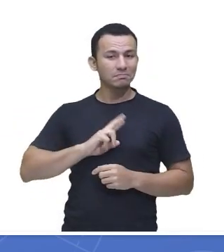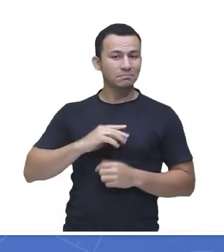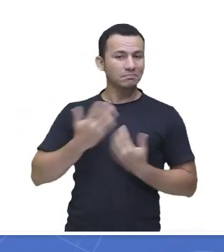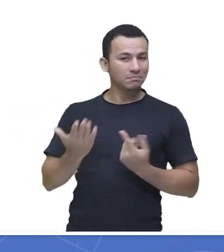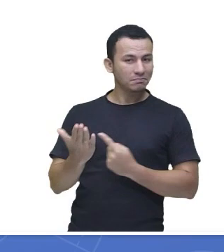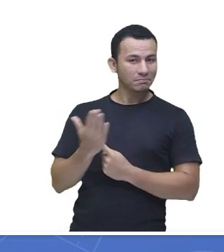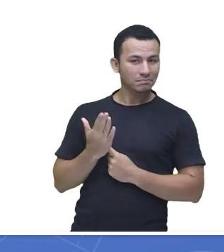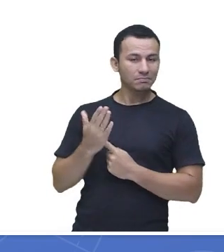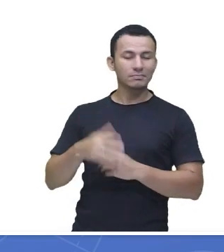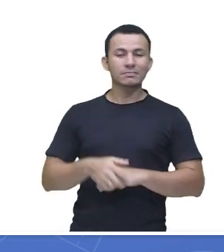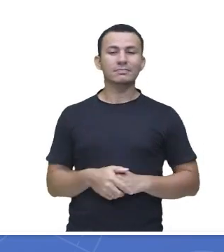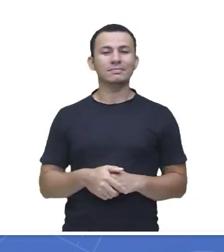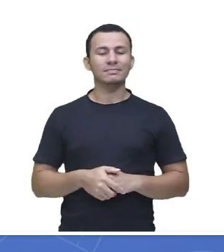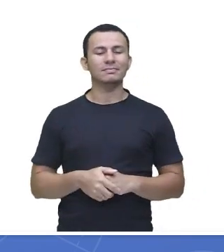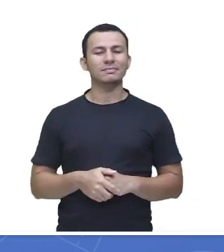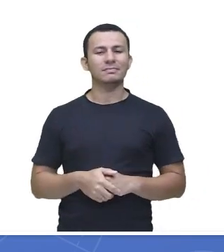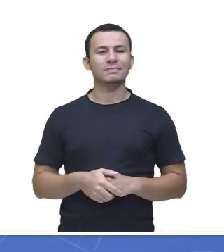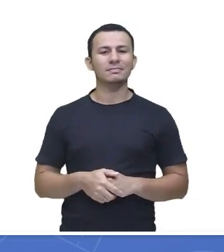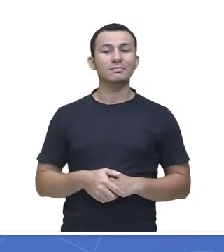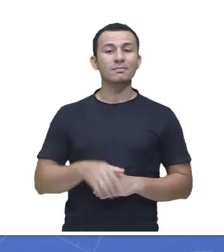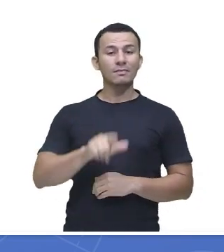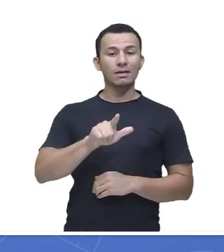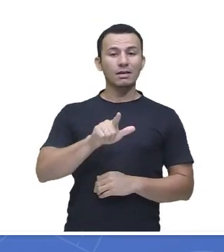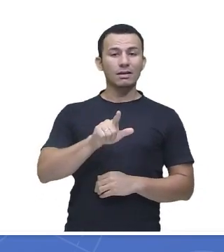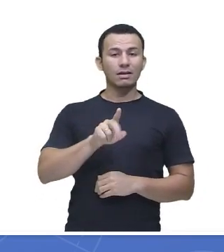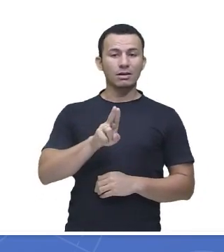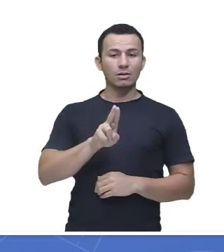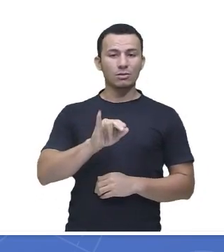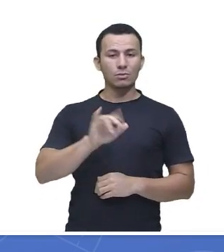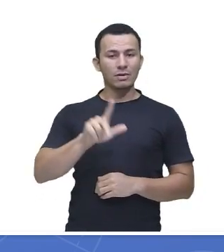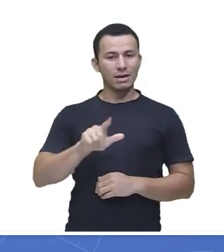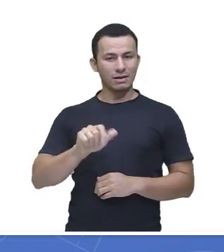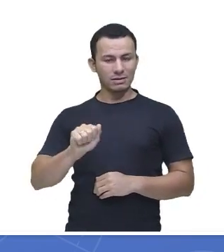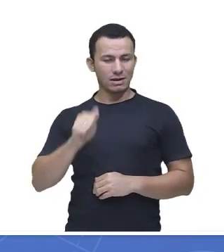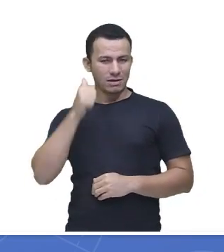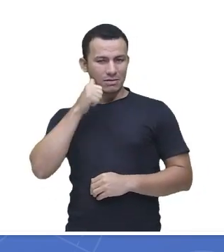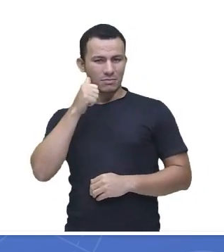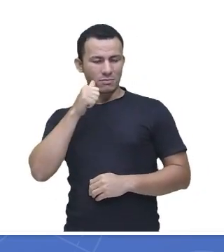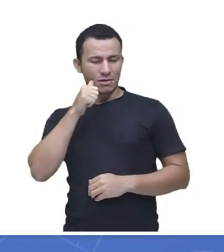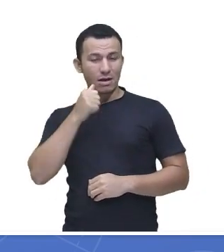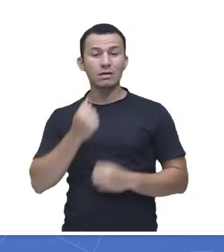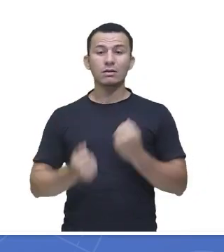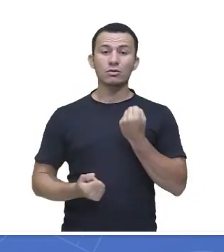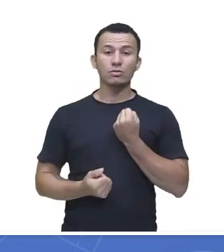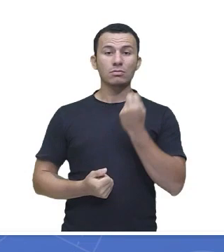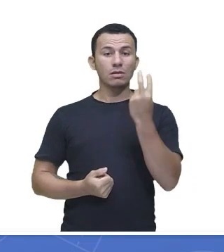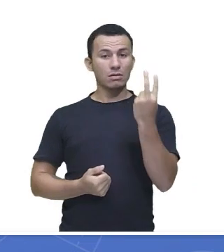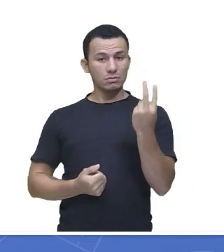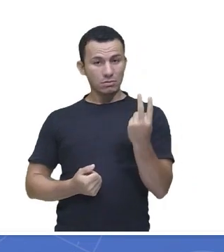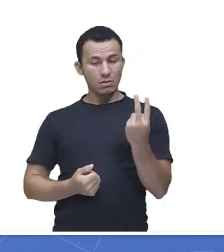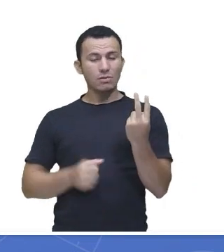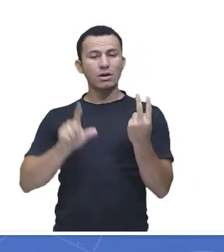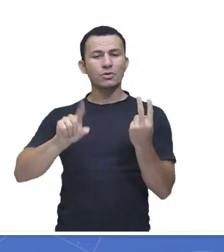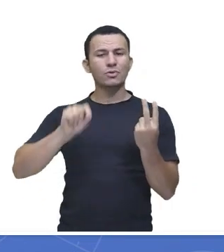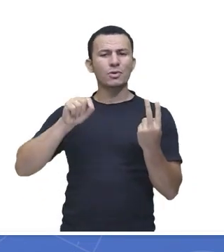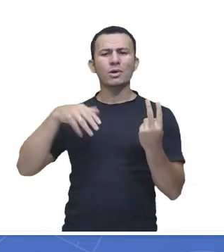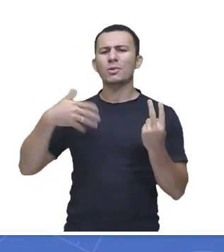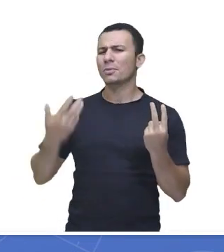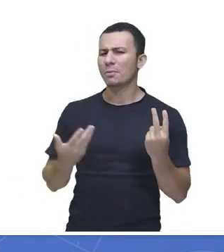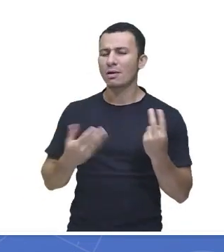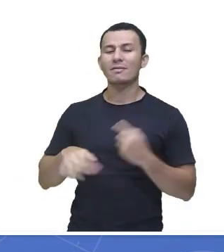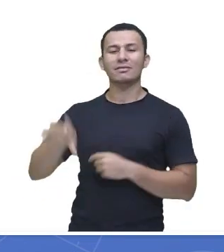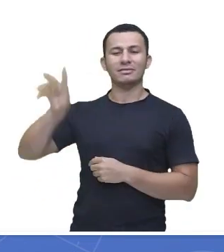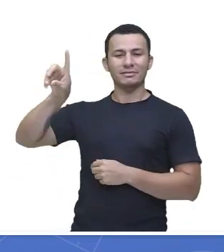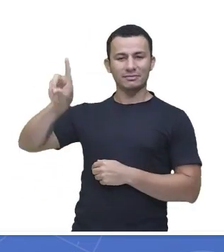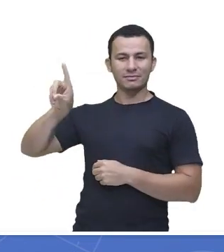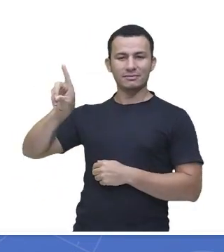bom? Então, vamos começar com a Luísa. A Luísa diz para nós que na questão 2, a alternativa correta é a letra